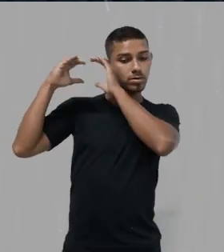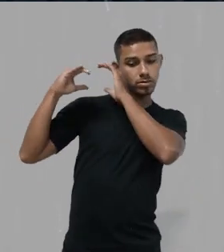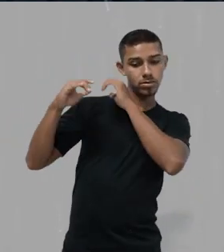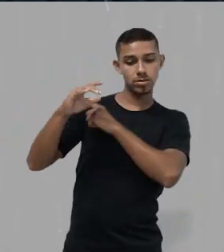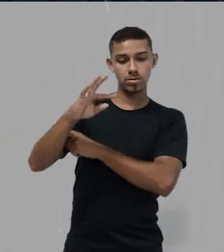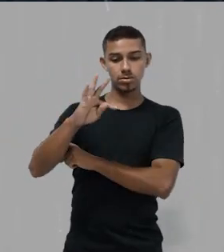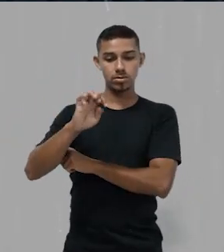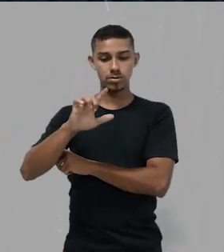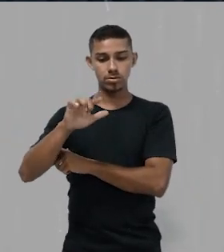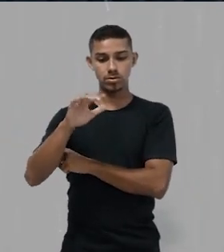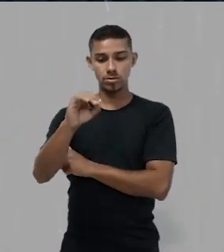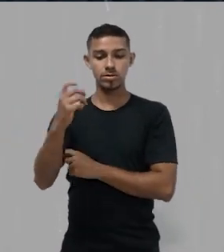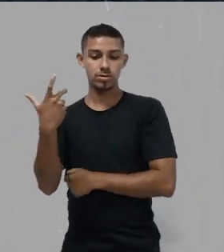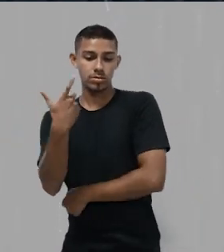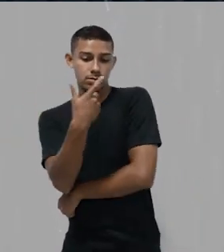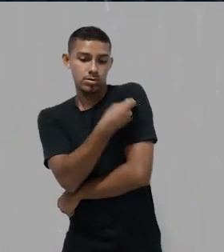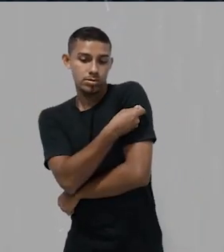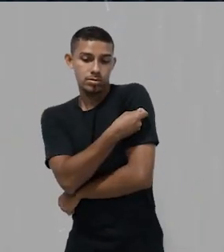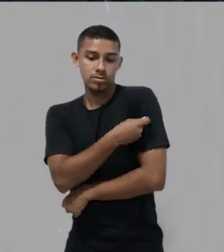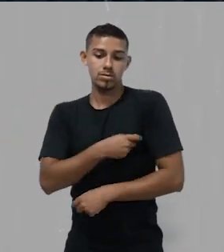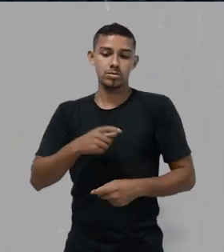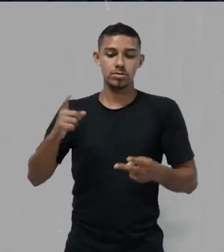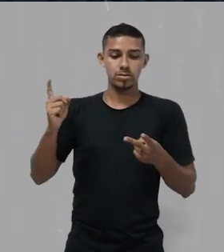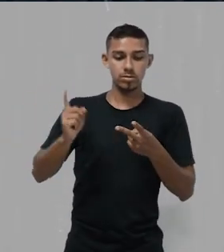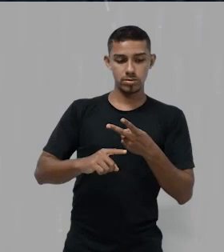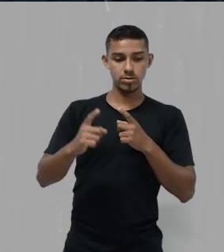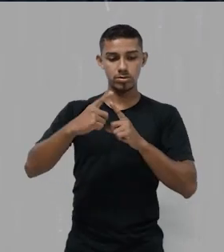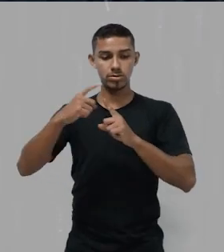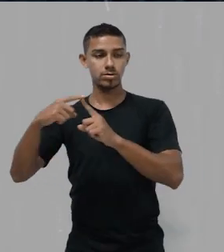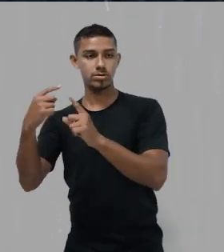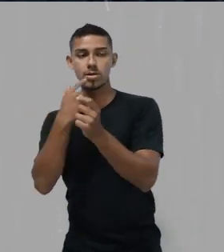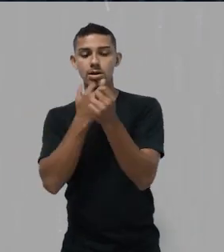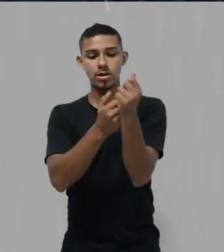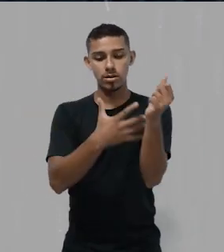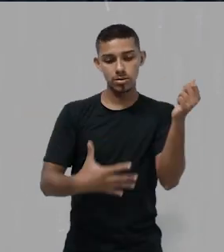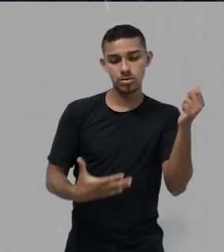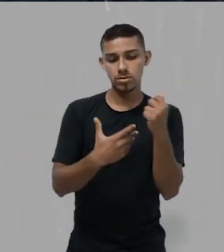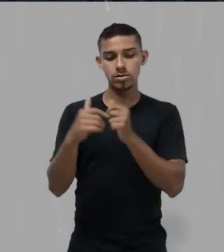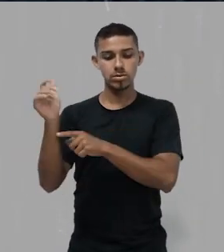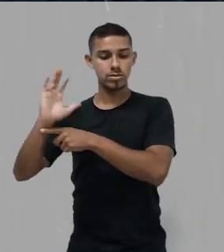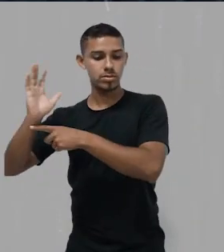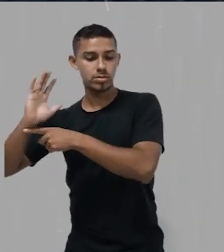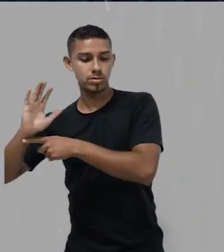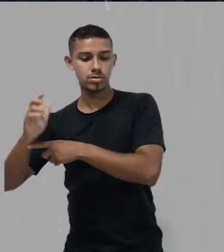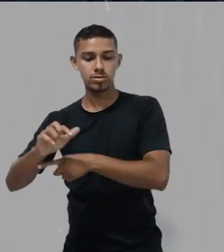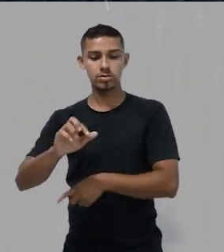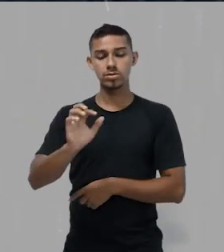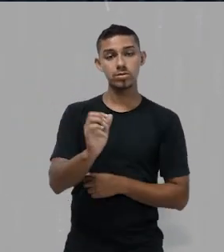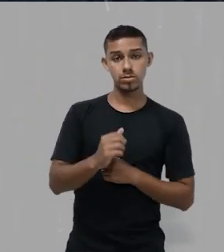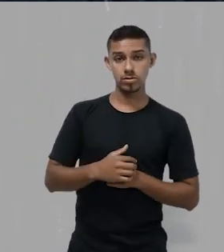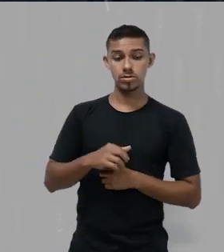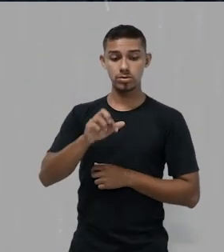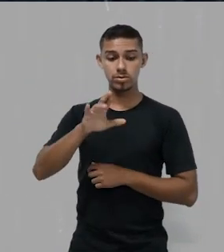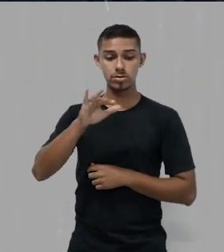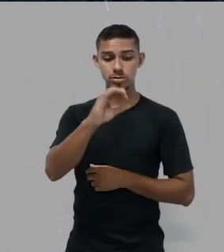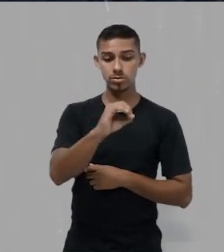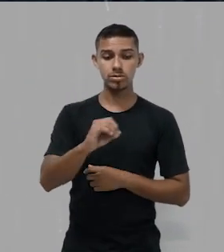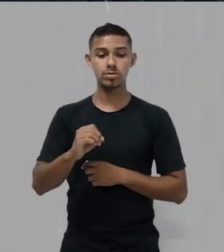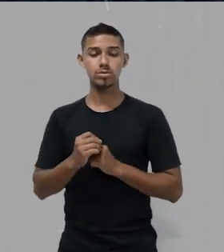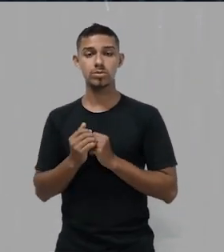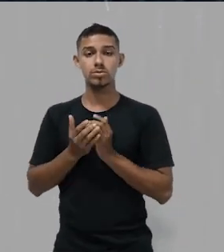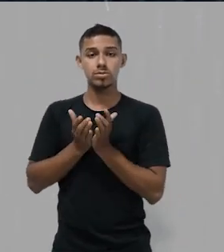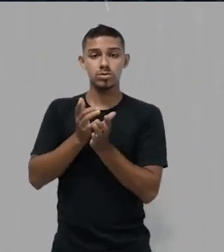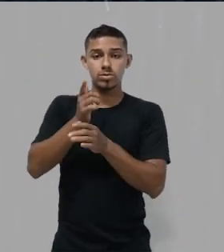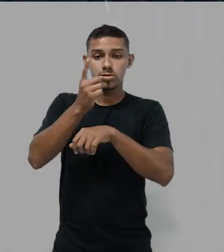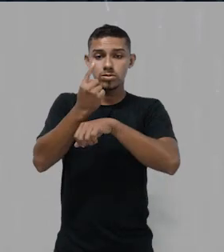vacinas, né? Vacinas, tipos sanguíneos, cinema, raio-x, submarino, eu só coloquei algumas. Então,